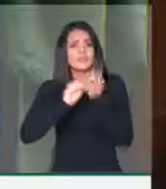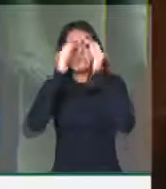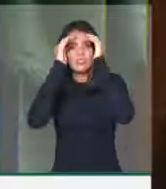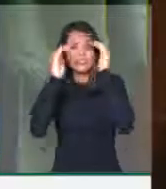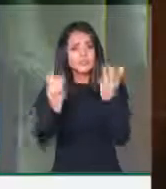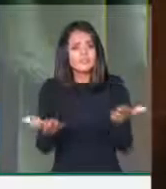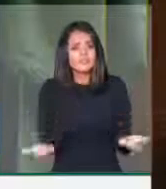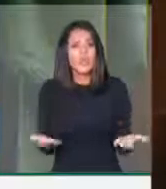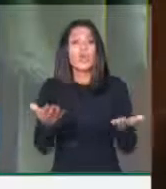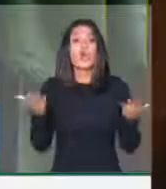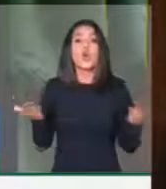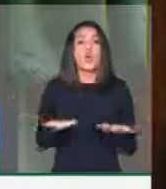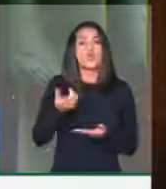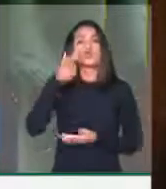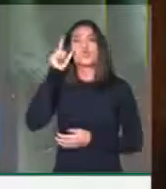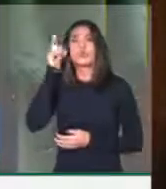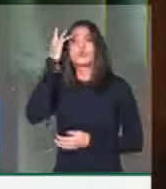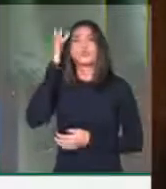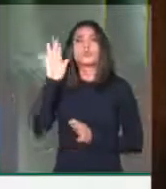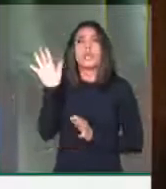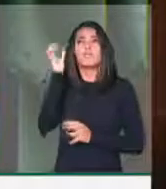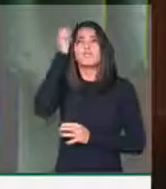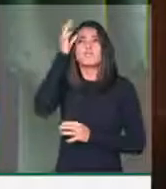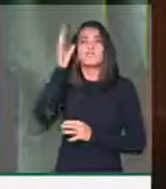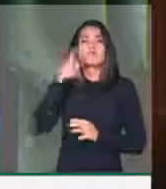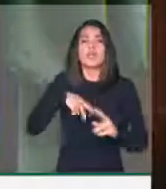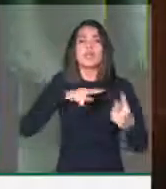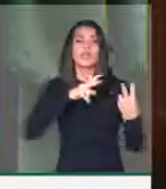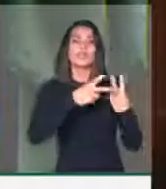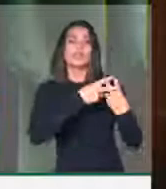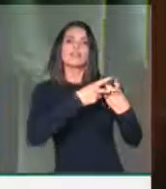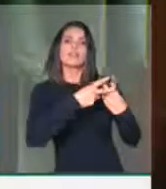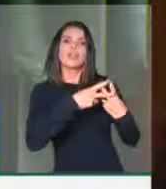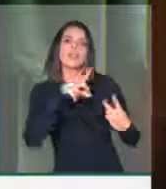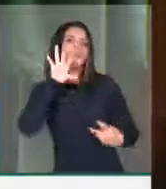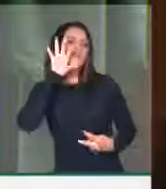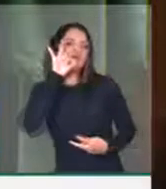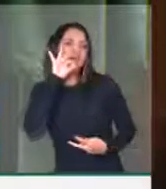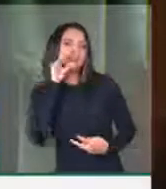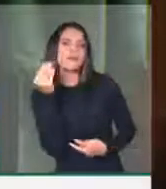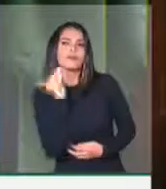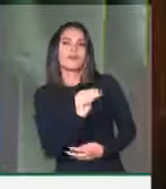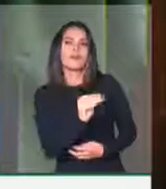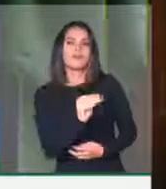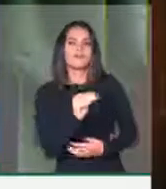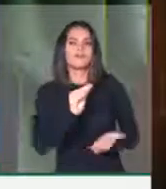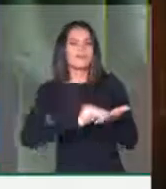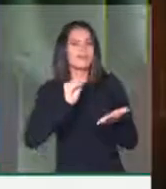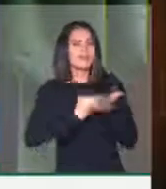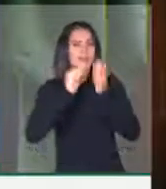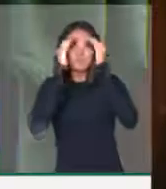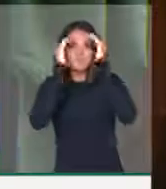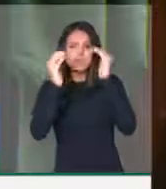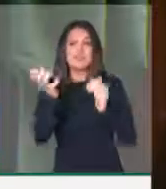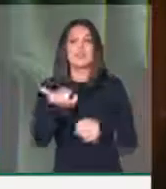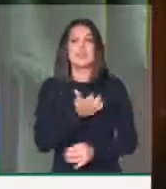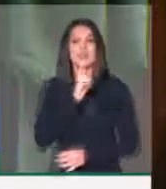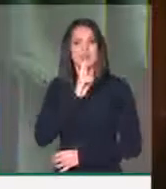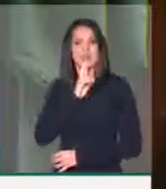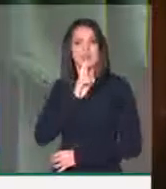hoje ele postou, ou ontem, não sei, uma hashtag no seu Twitter, desrespeitosa, como sempre. Eu queria